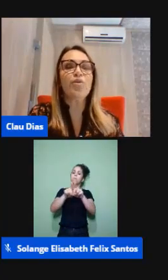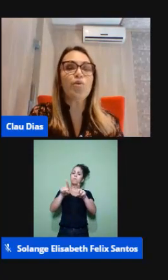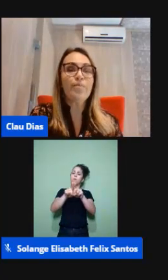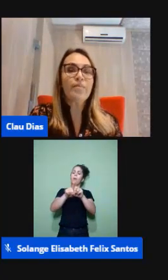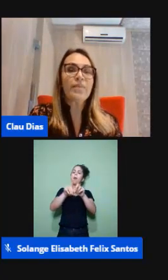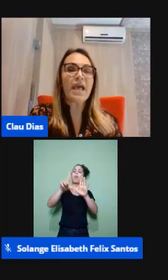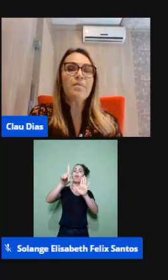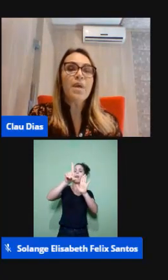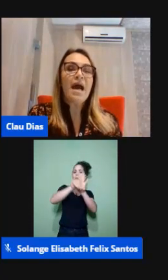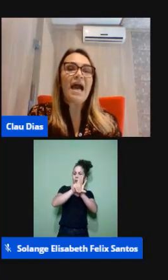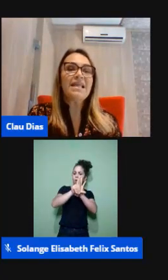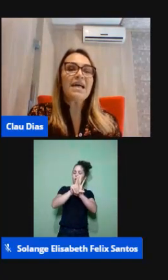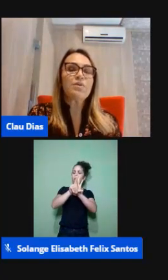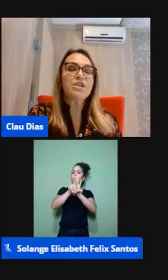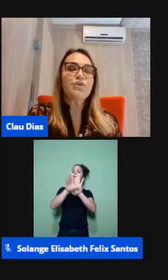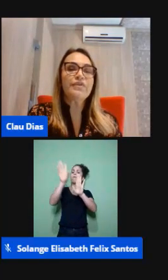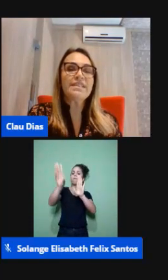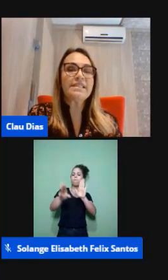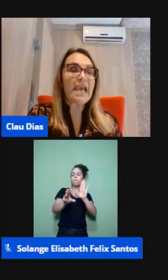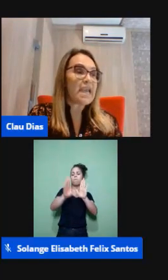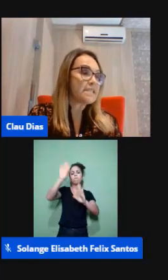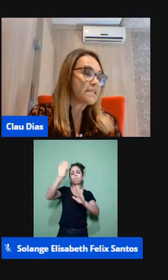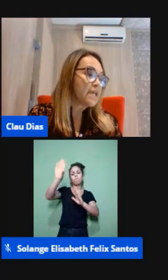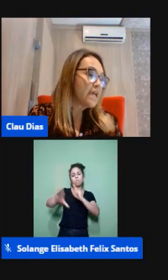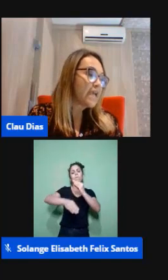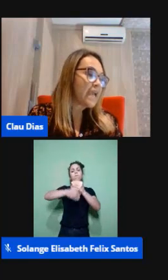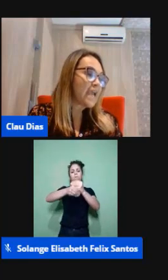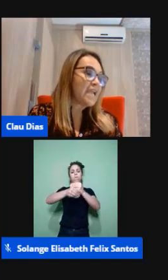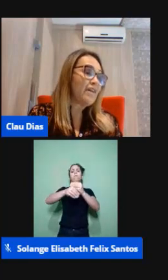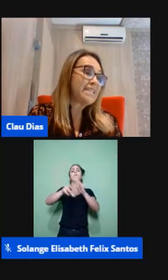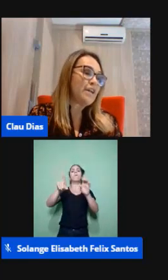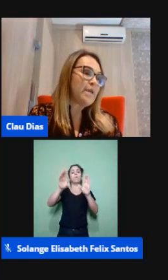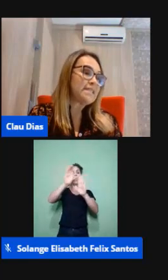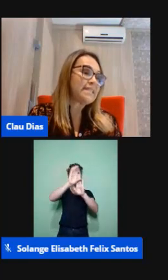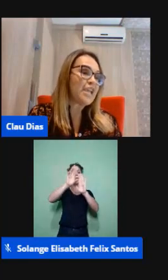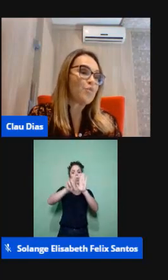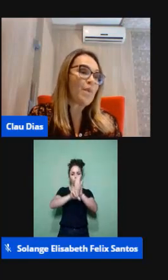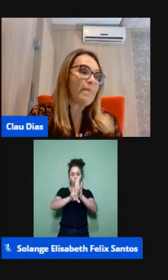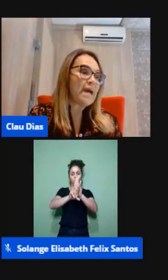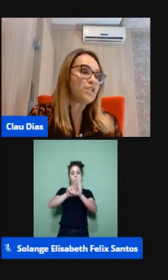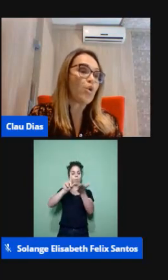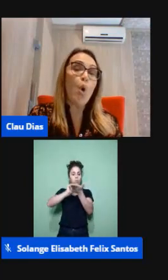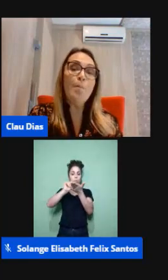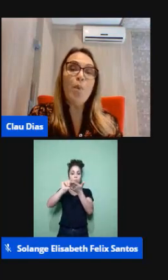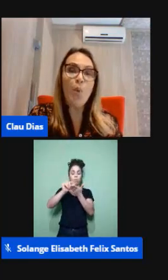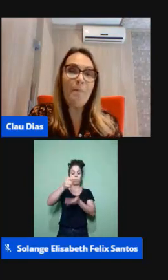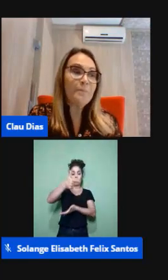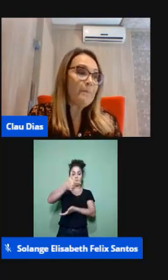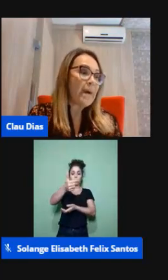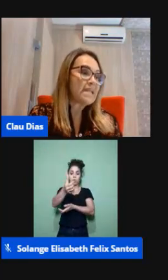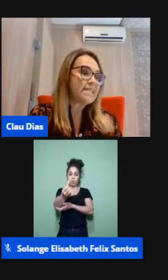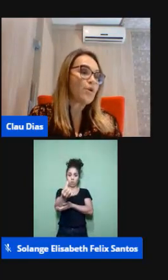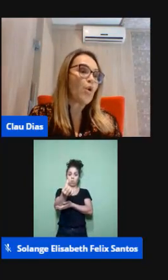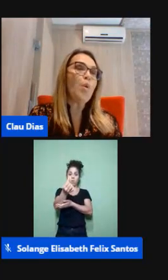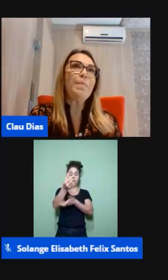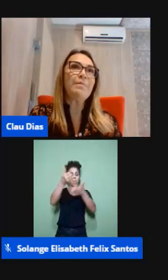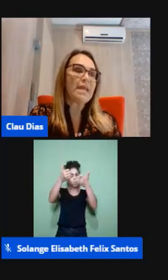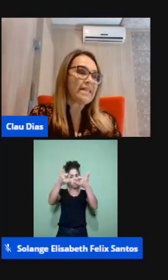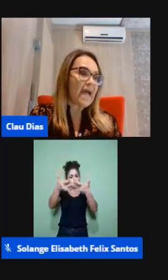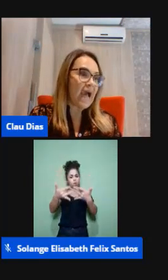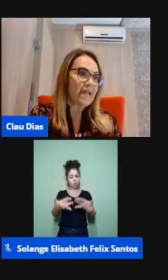do currículo, né. Aí lá no artigo 26, ele vai estabelecer uma base comum para